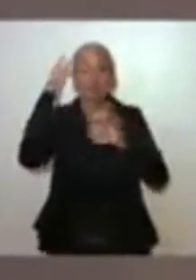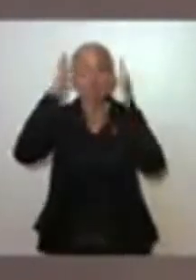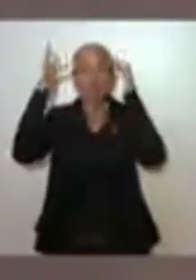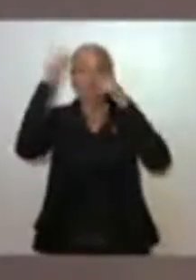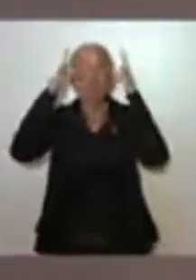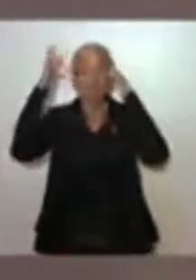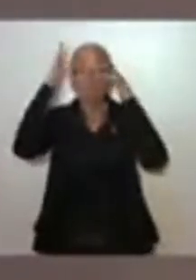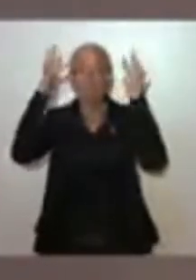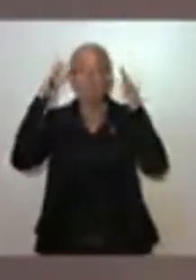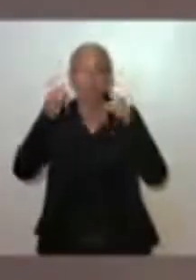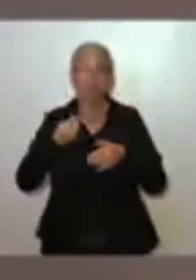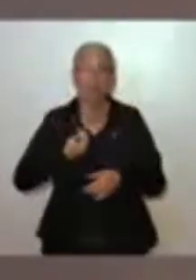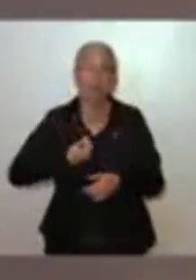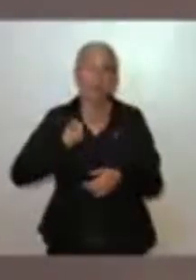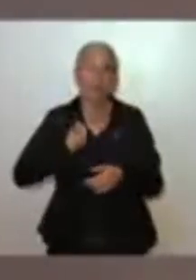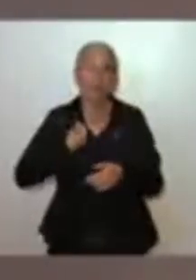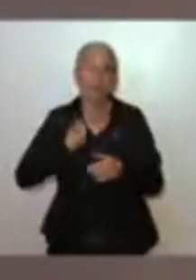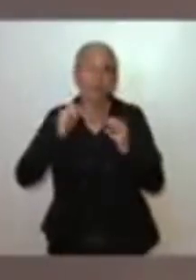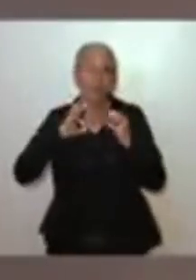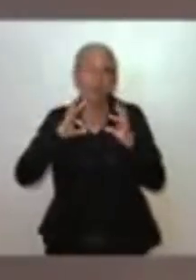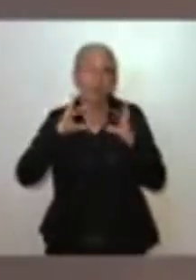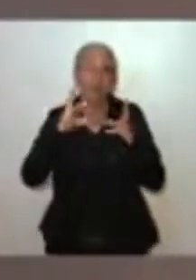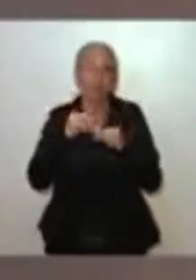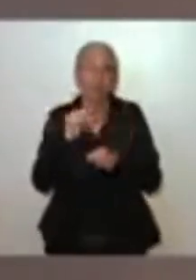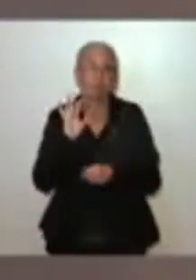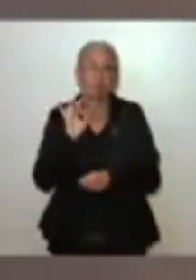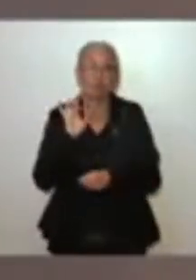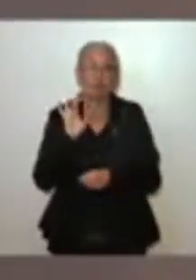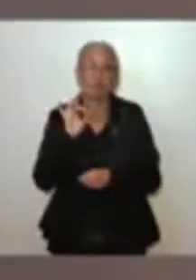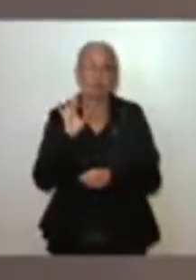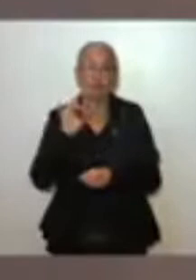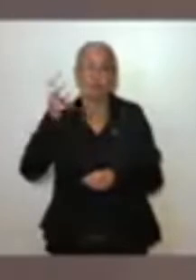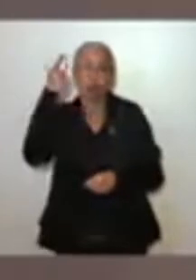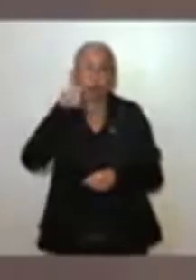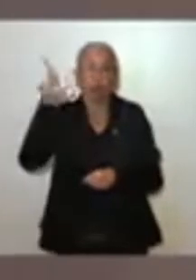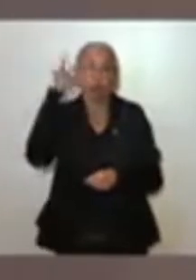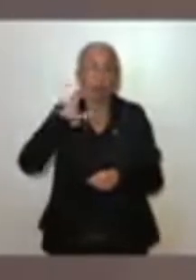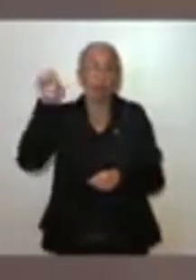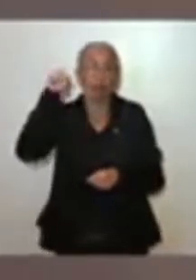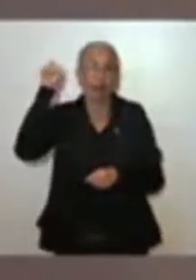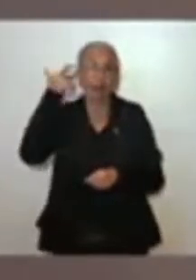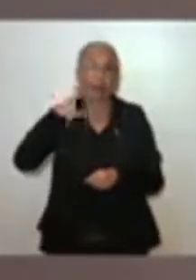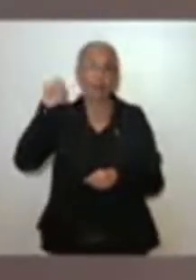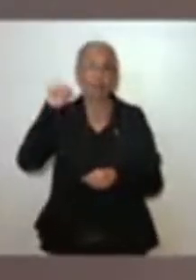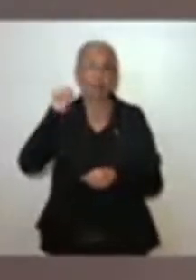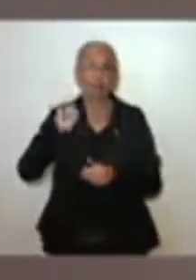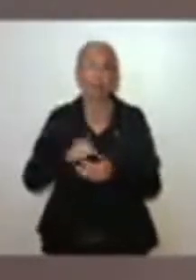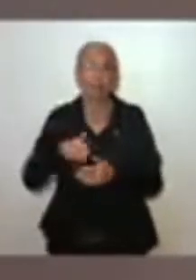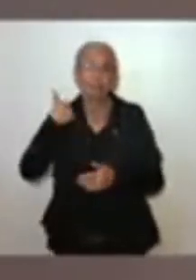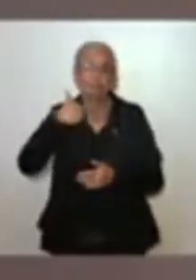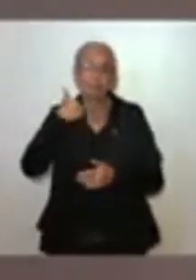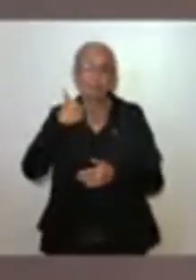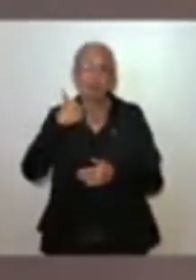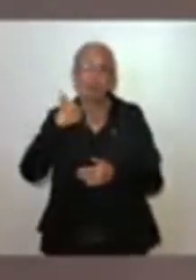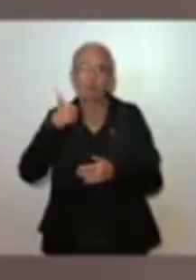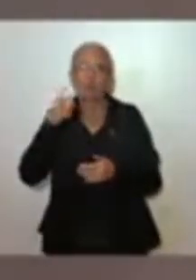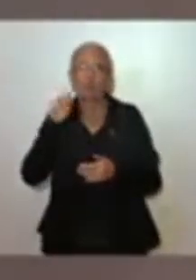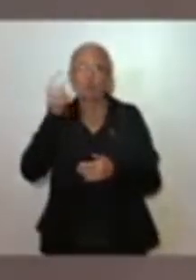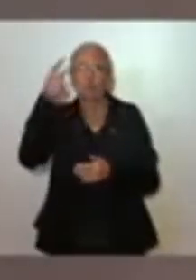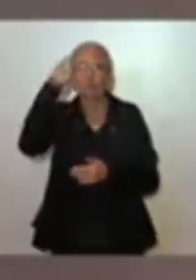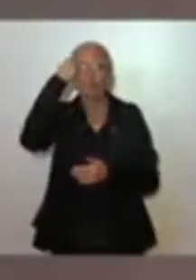realizam em uma vida completa é feita só de vitórias eu acho que essa talvez seja a primeira coisa importante